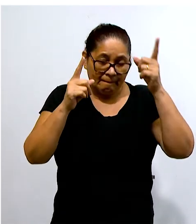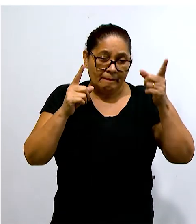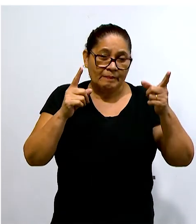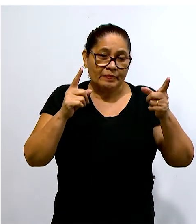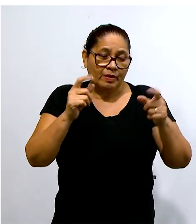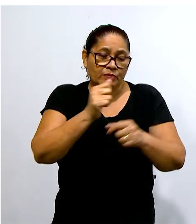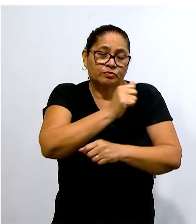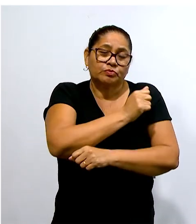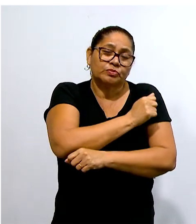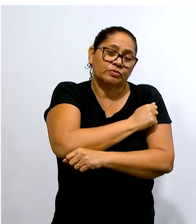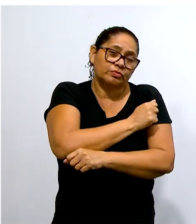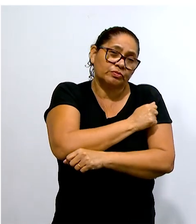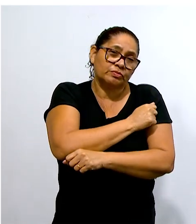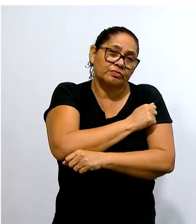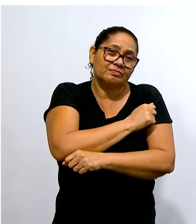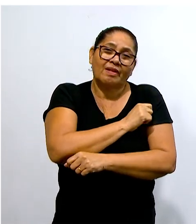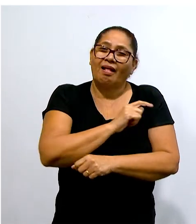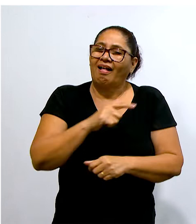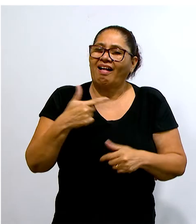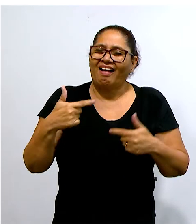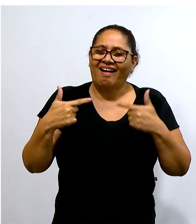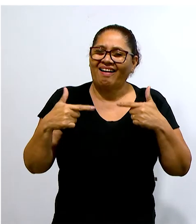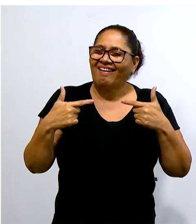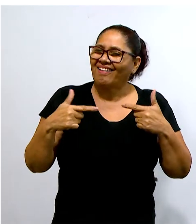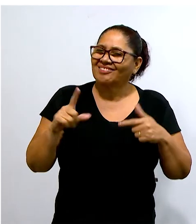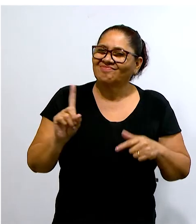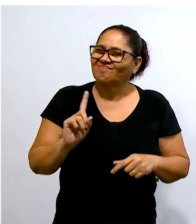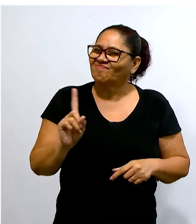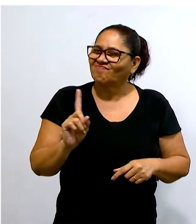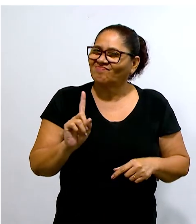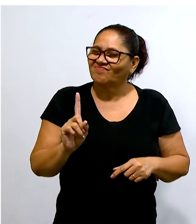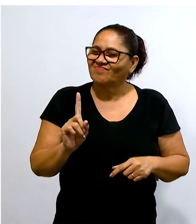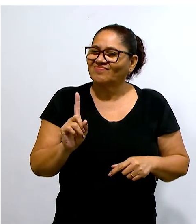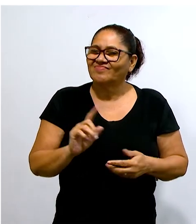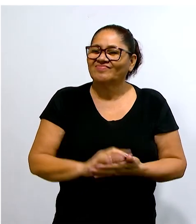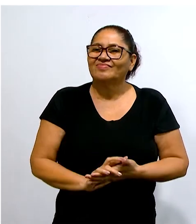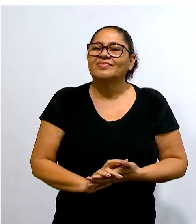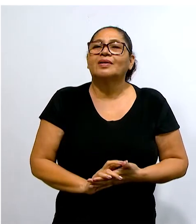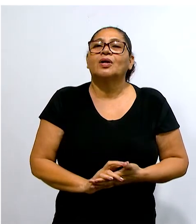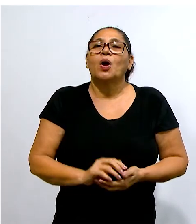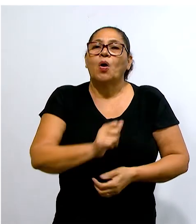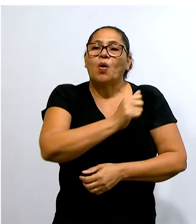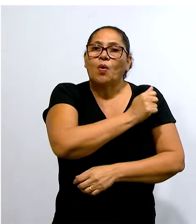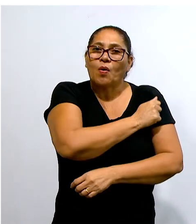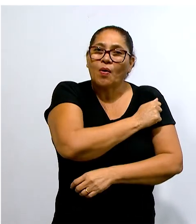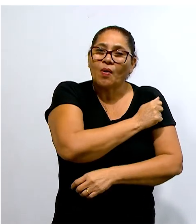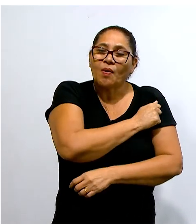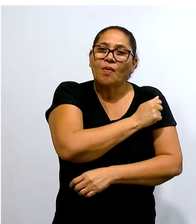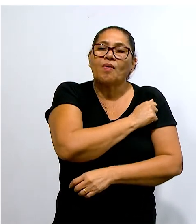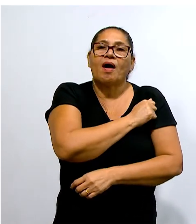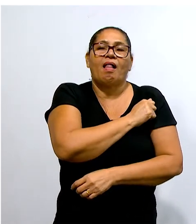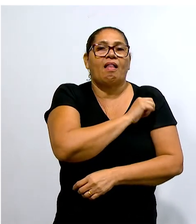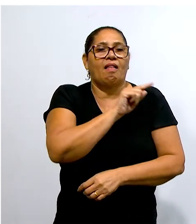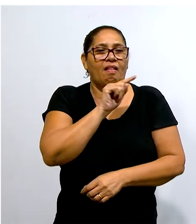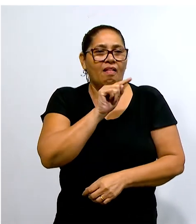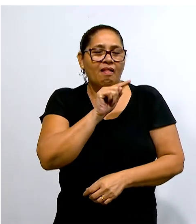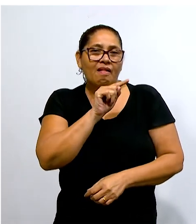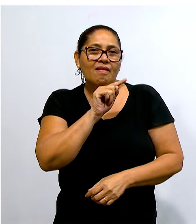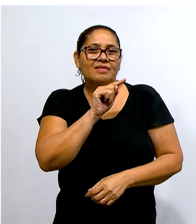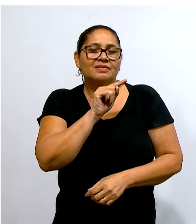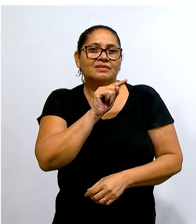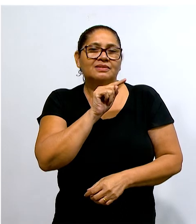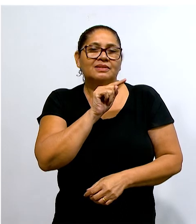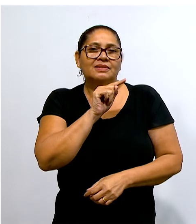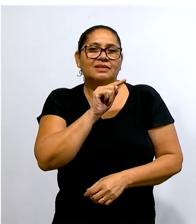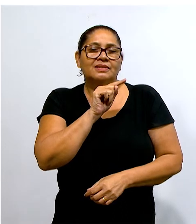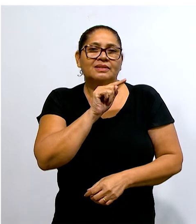para alunos, não é. Então, os alunos, eles não são apenas